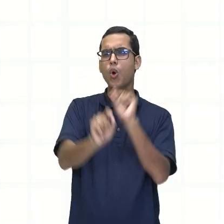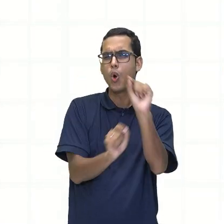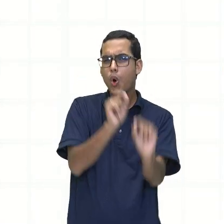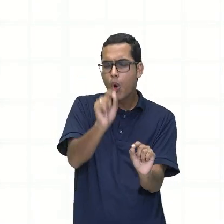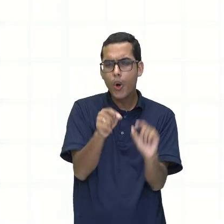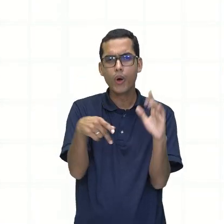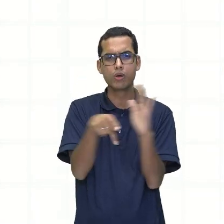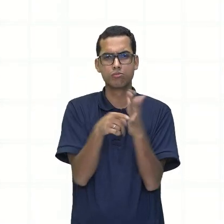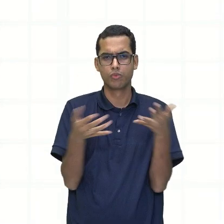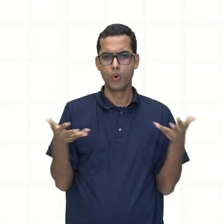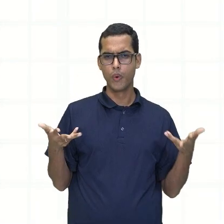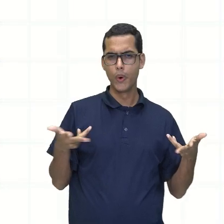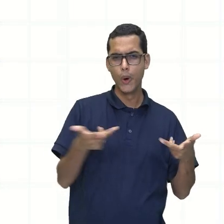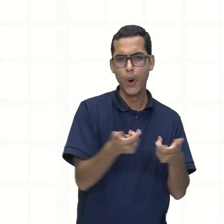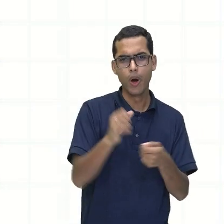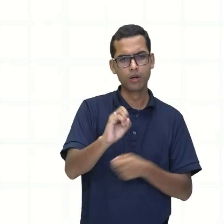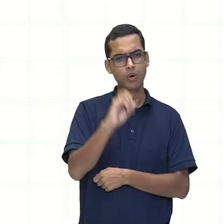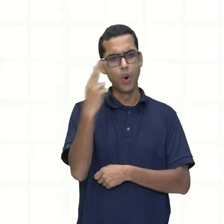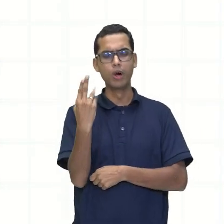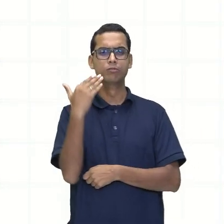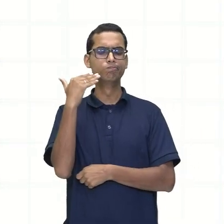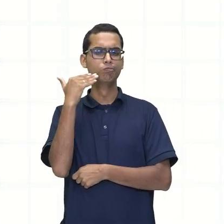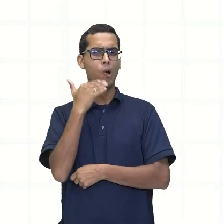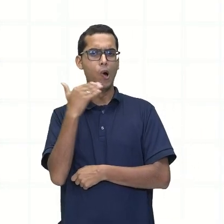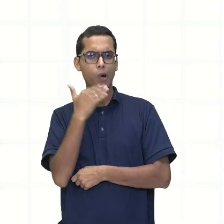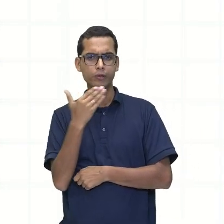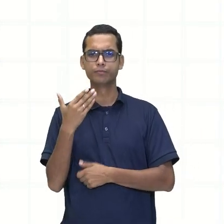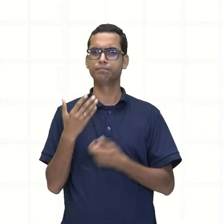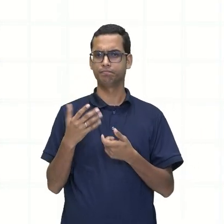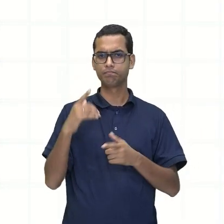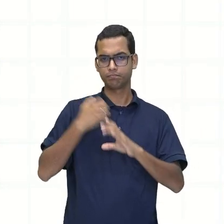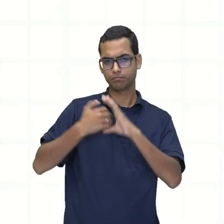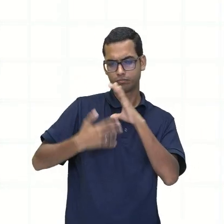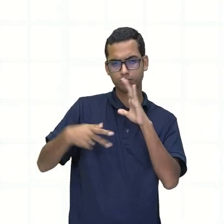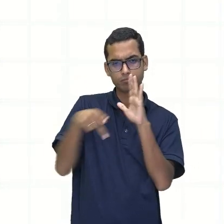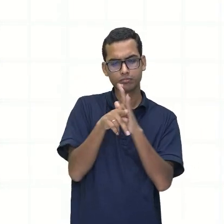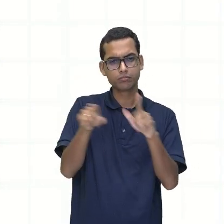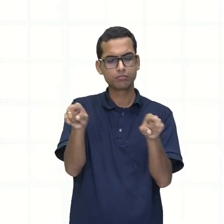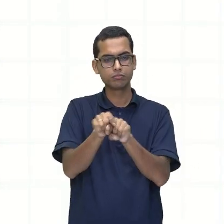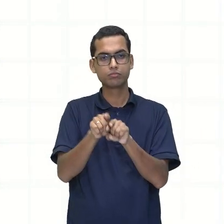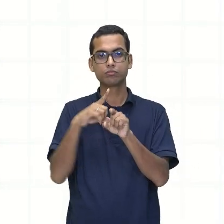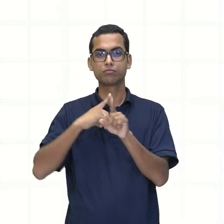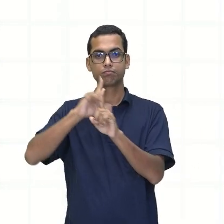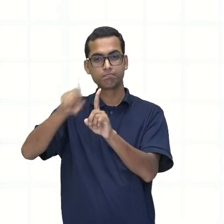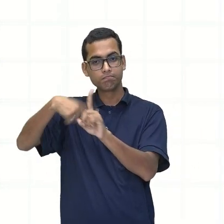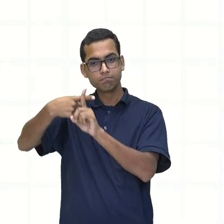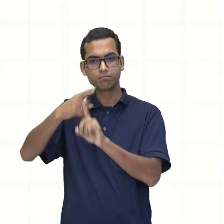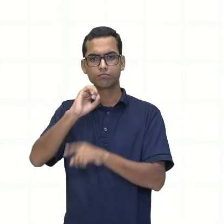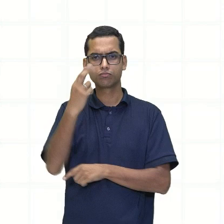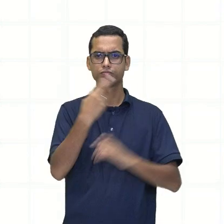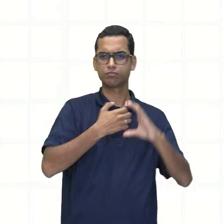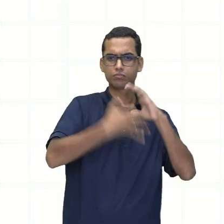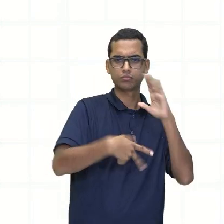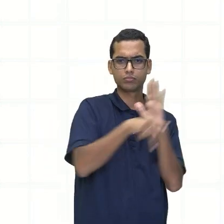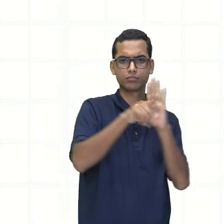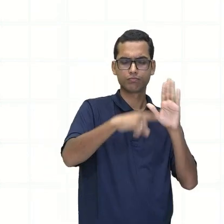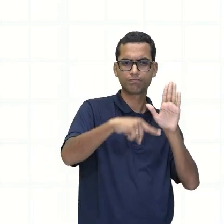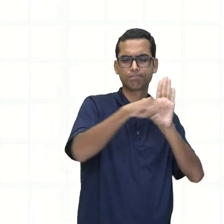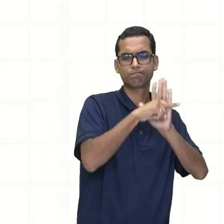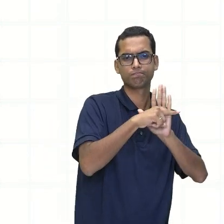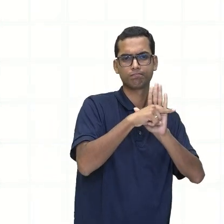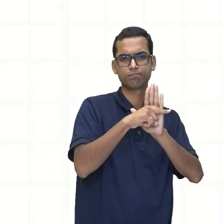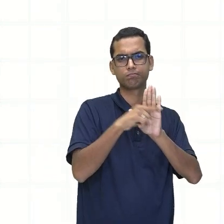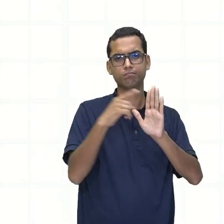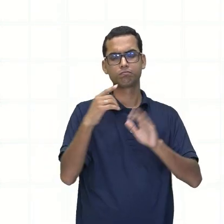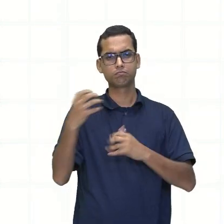Uma qualidade ou defeito, né? Por isso a gente fala assim, uma característica, porque pode ser uma característica de forma positiva ou vamos botar assim negativa. Então, uma qualidade e um